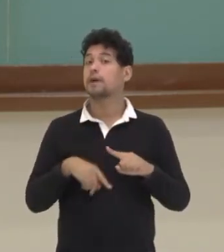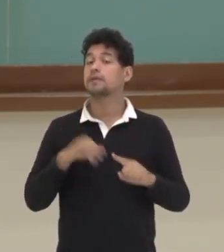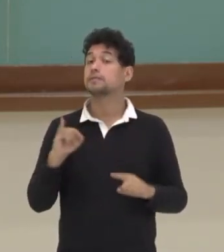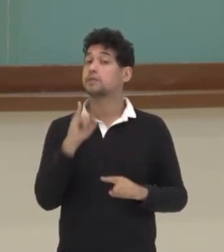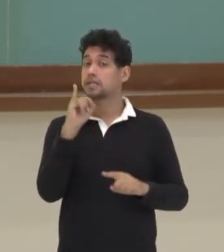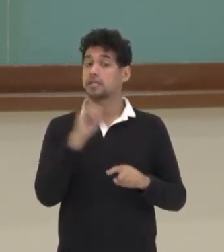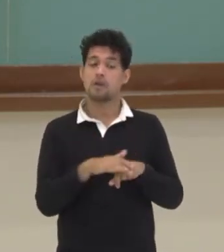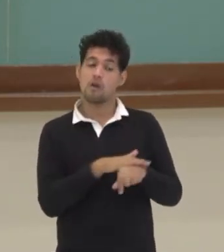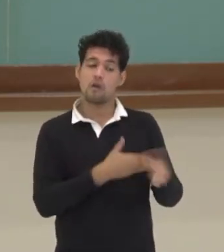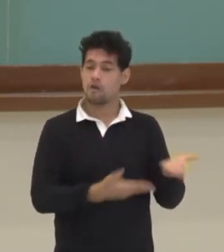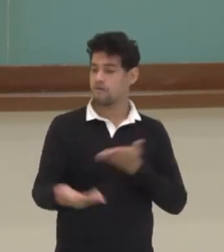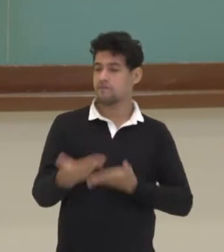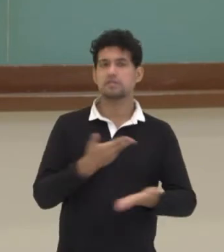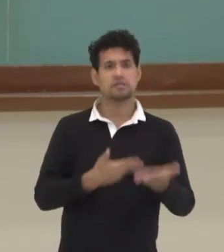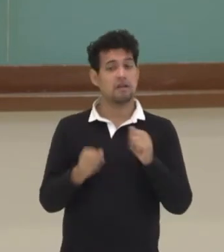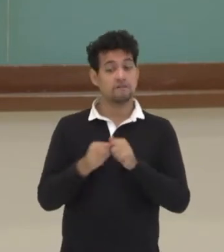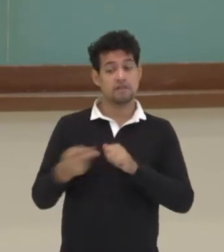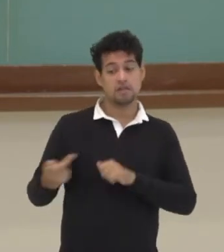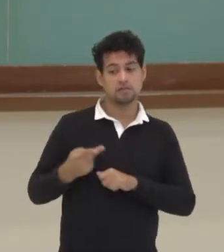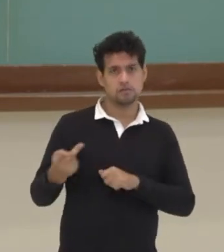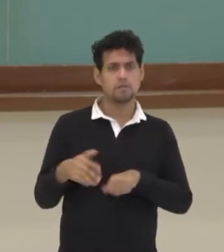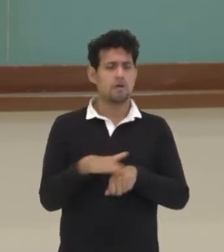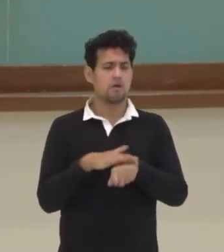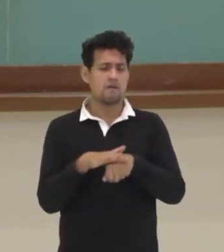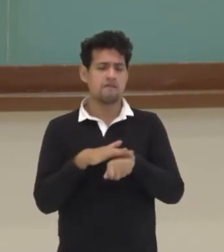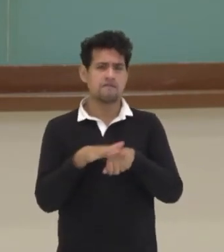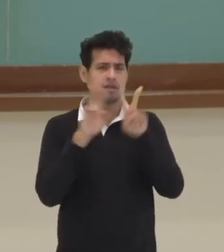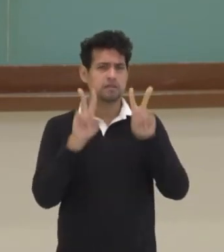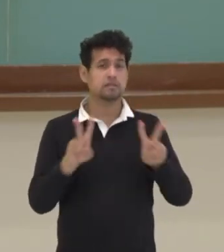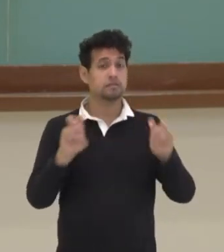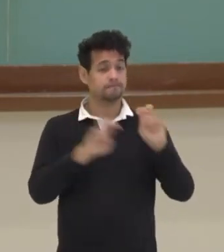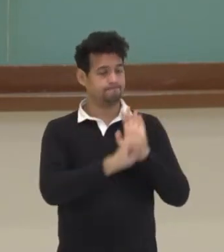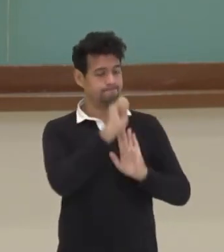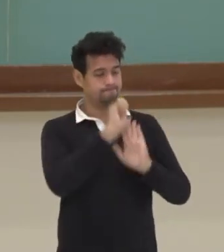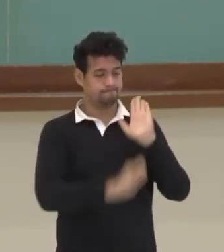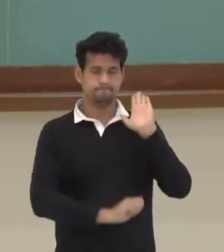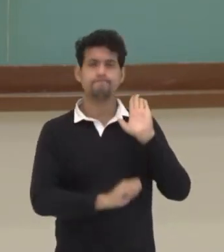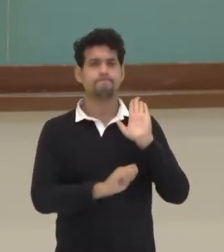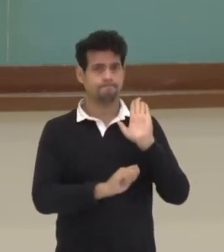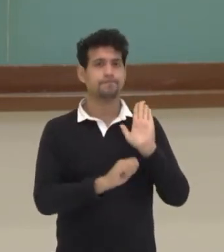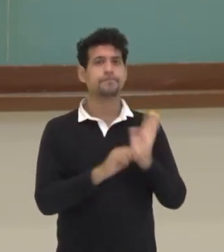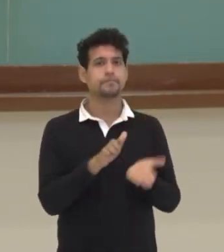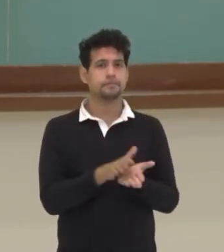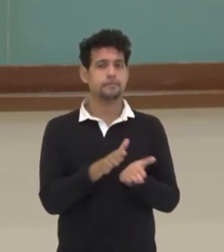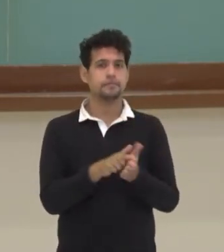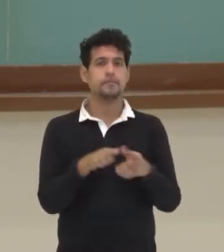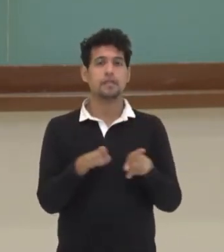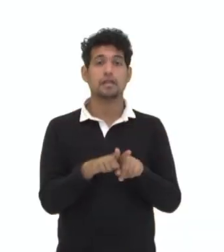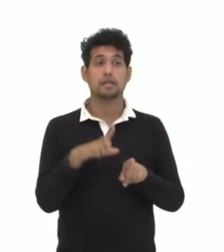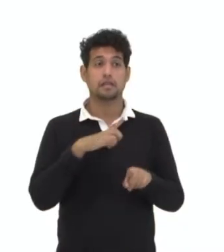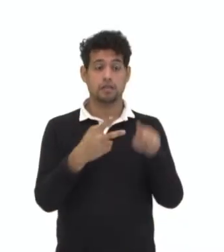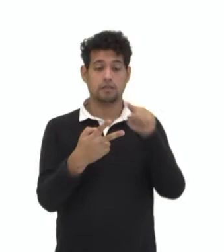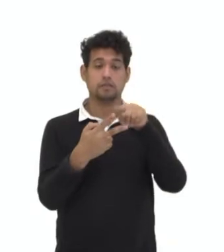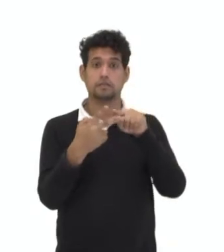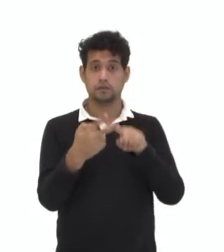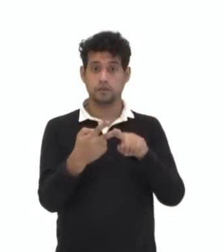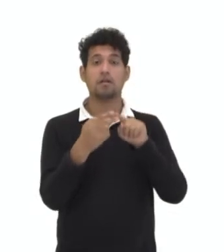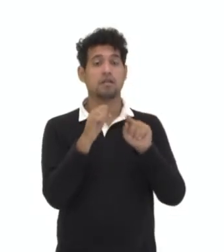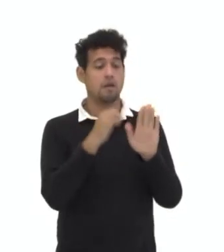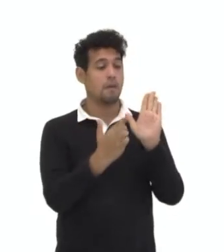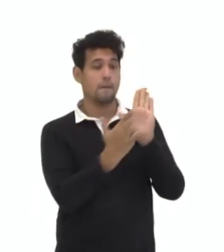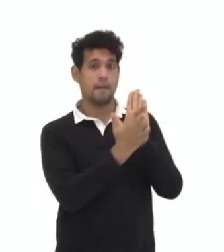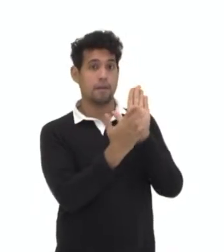você faça em dupla, discuta sobre o texto do panfleto, ó. Tem duas partes o texto do